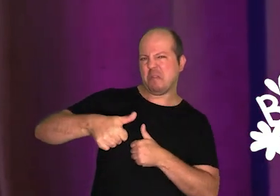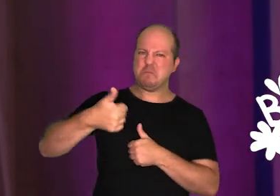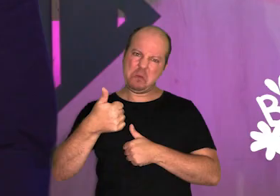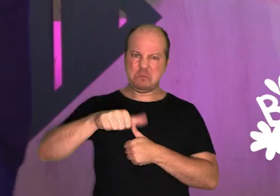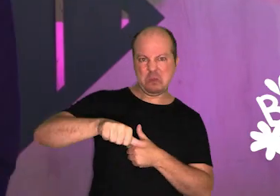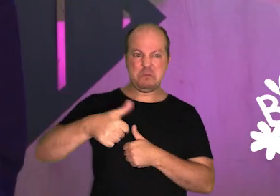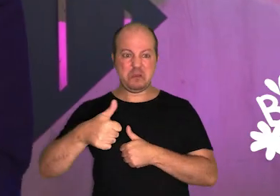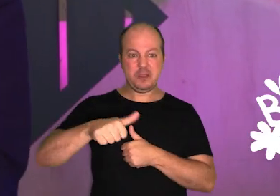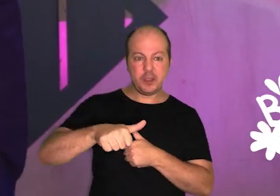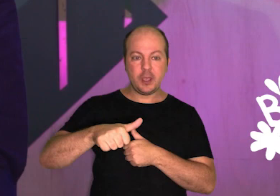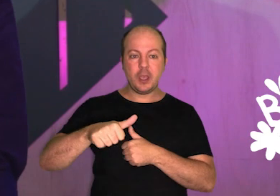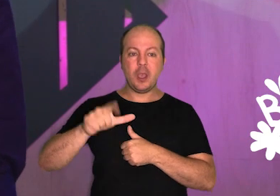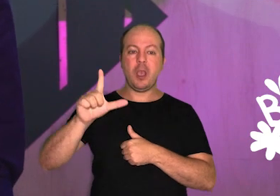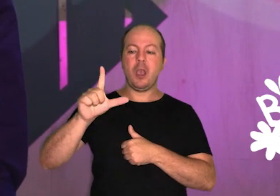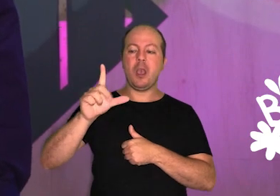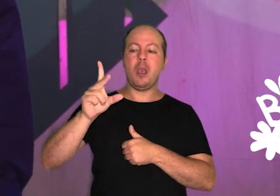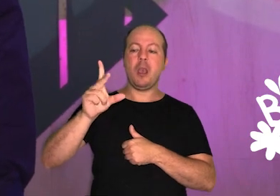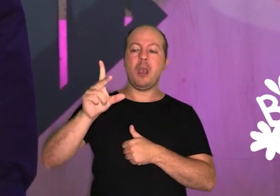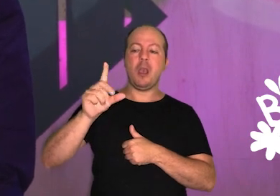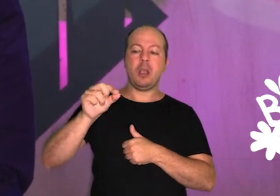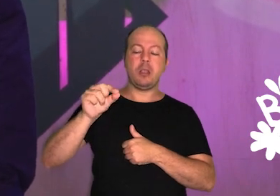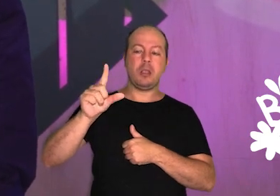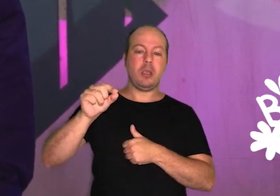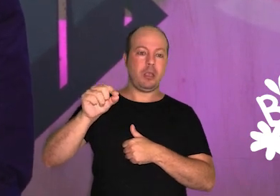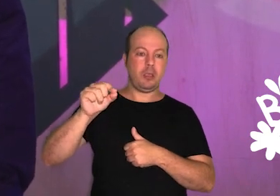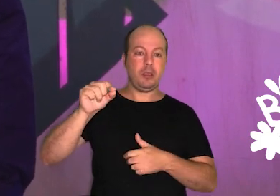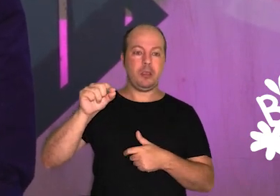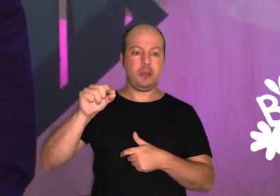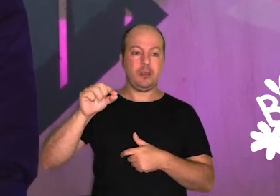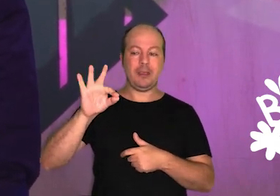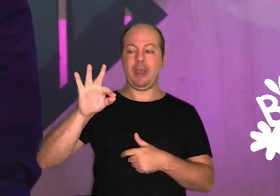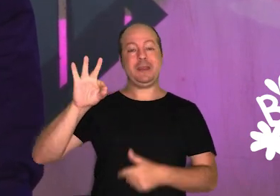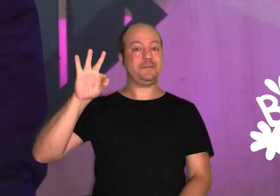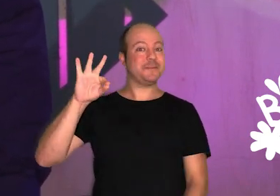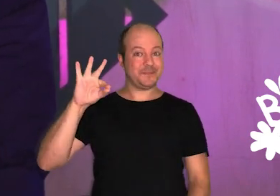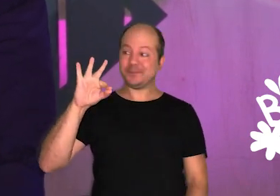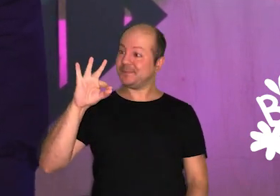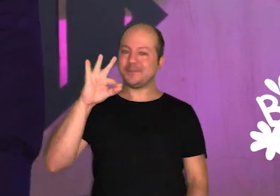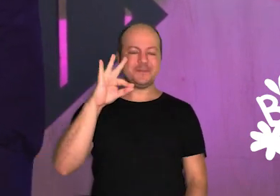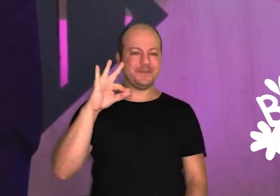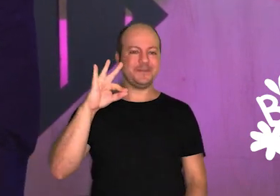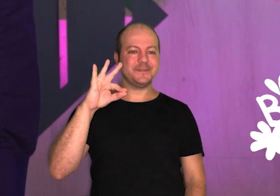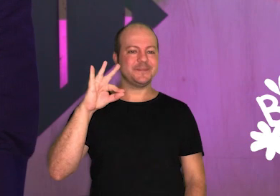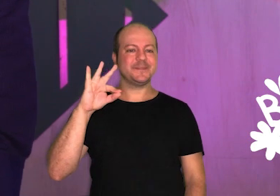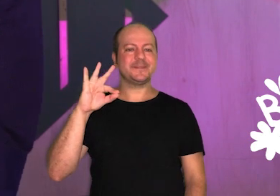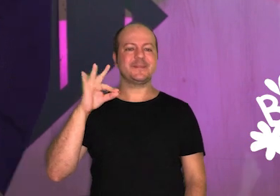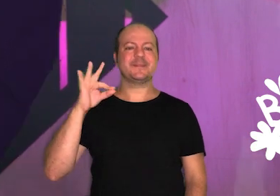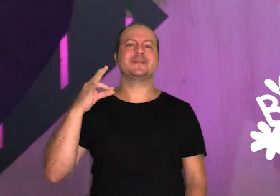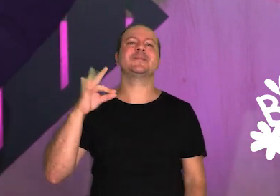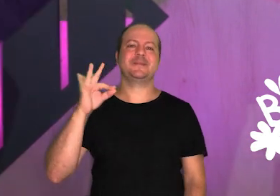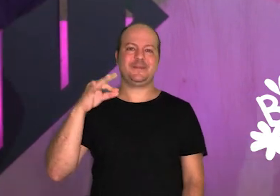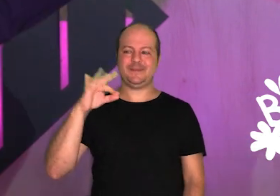Não? Bom? E une um com o outro. E aí os outros três dedos você abre. E